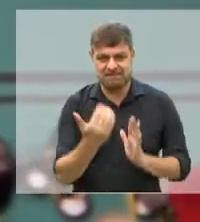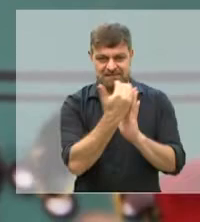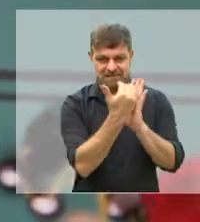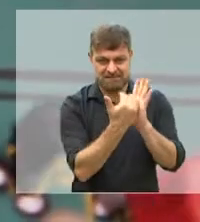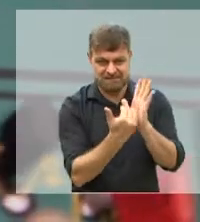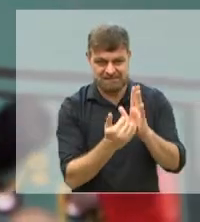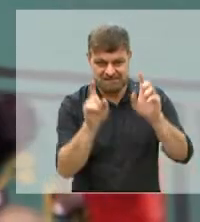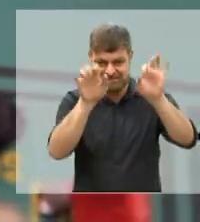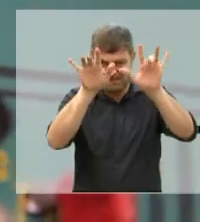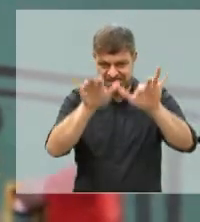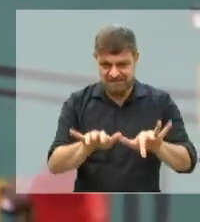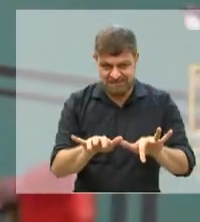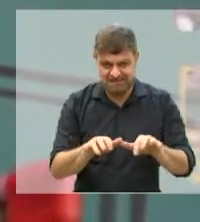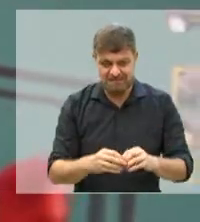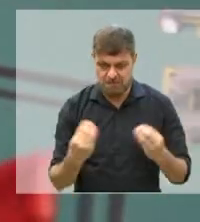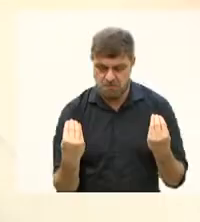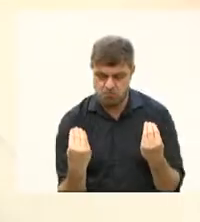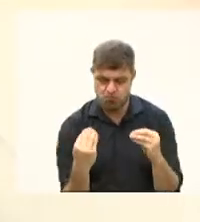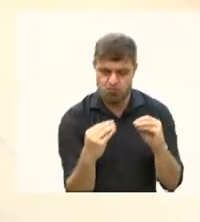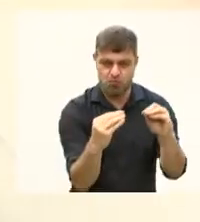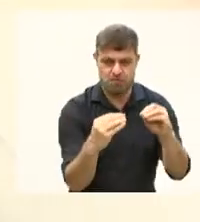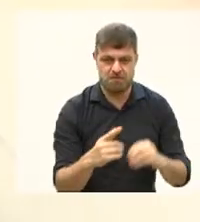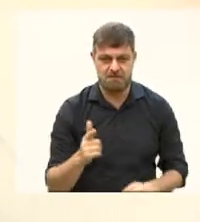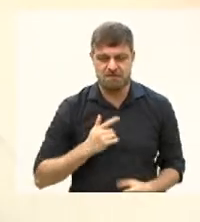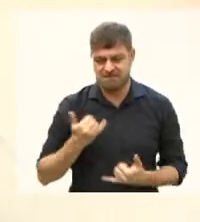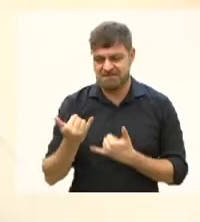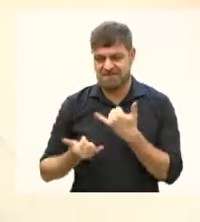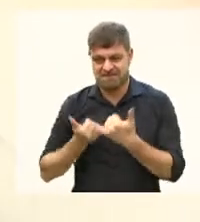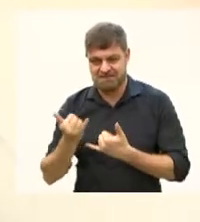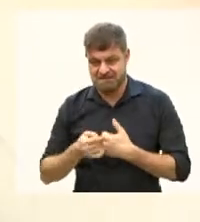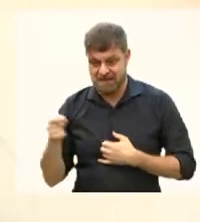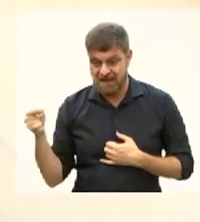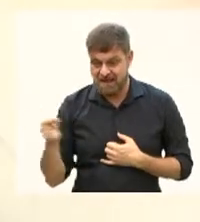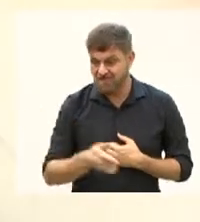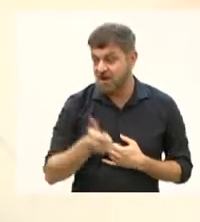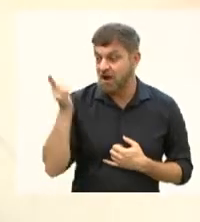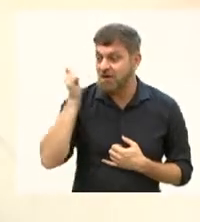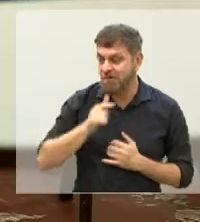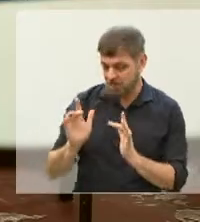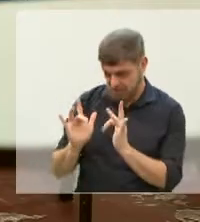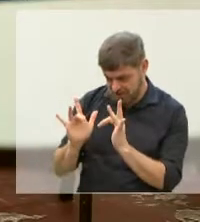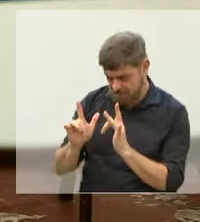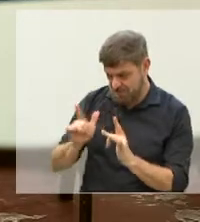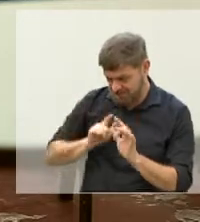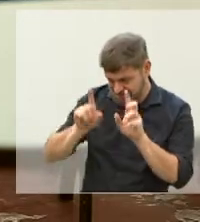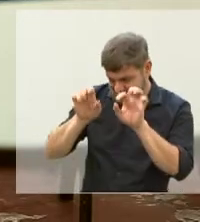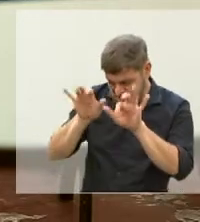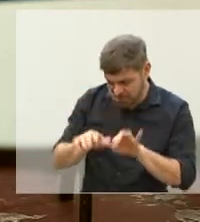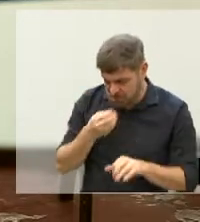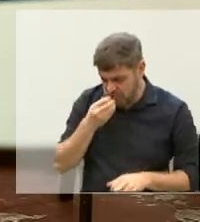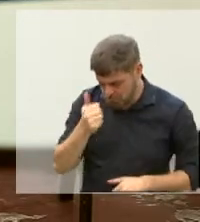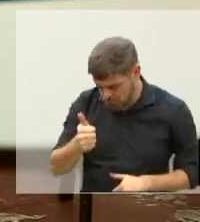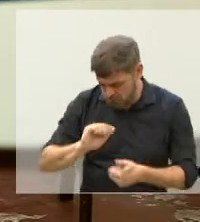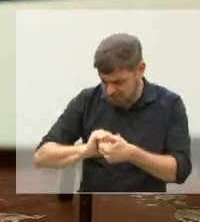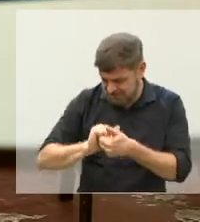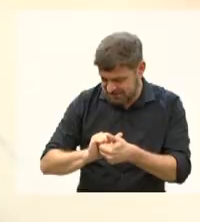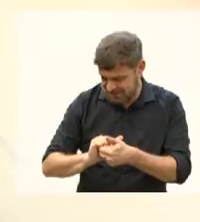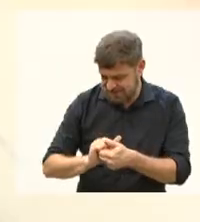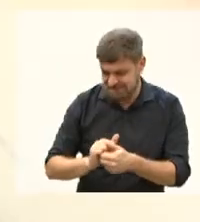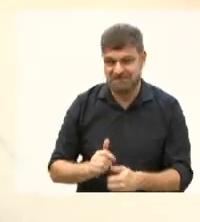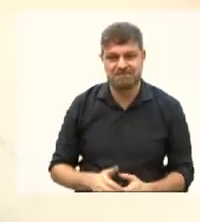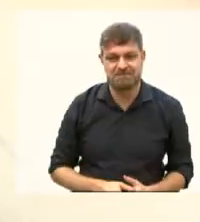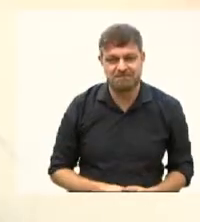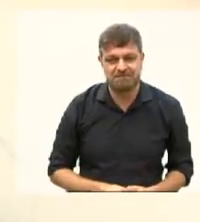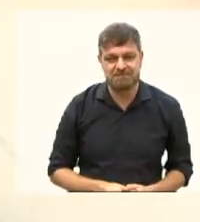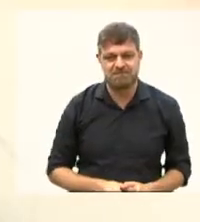no computador, né? A gente até brinca, arruma uma namorada que tenha um bom computador, né? E